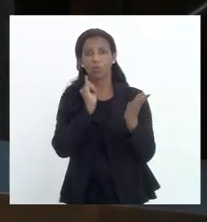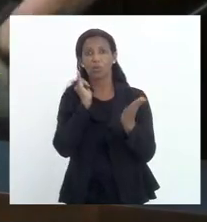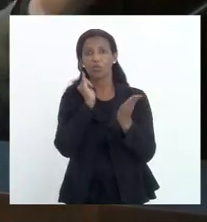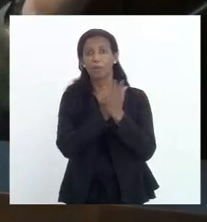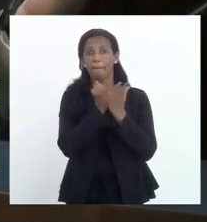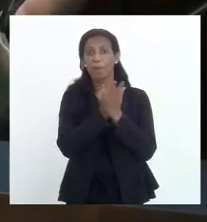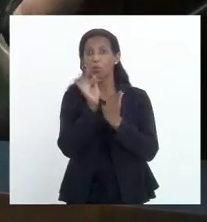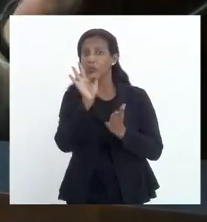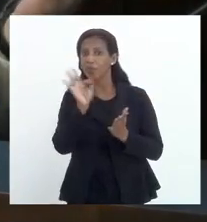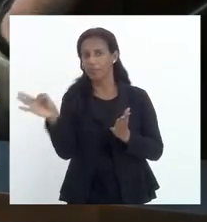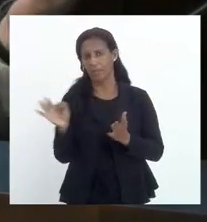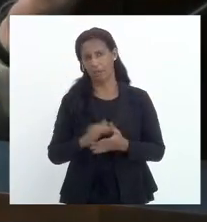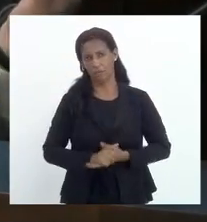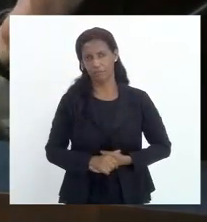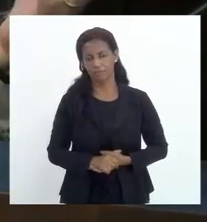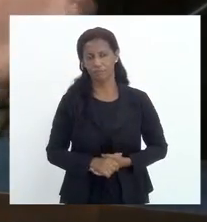federais.